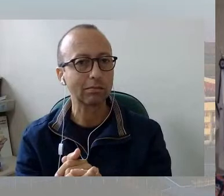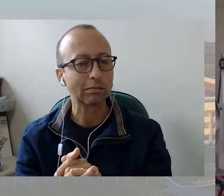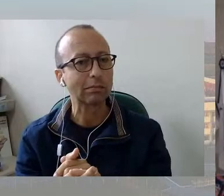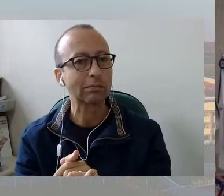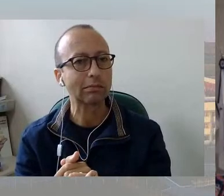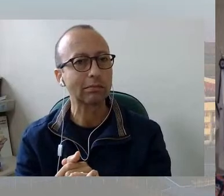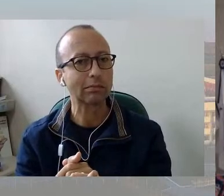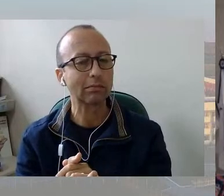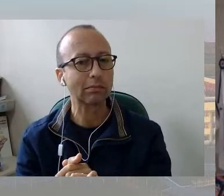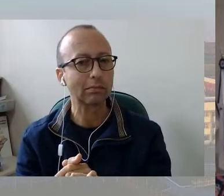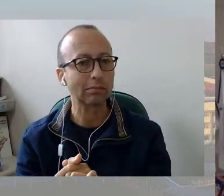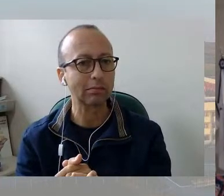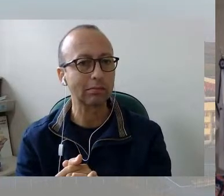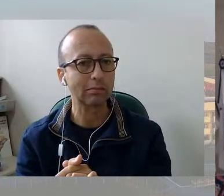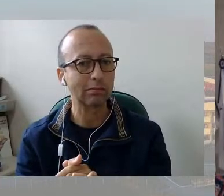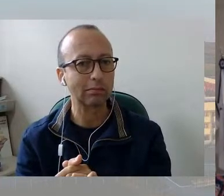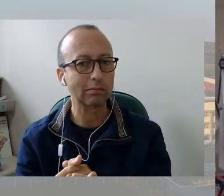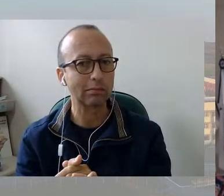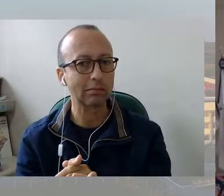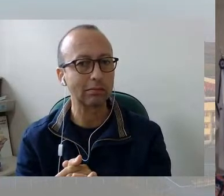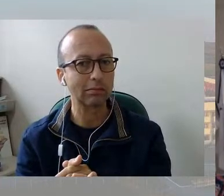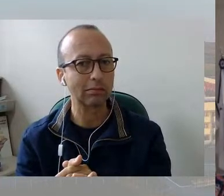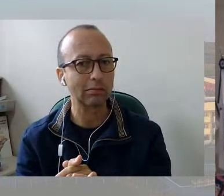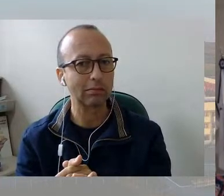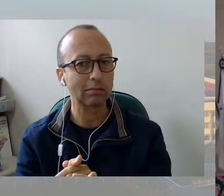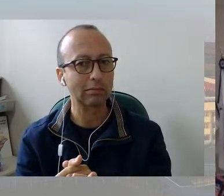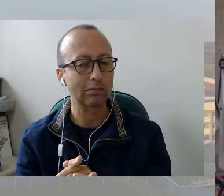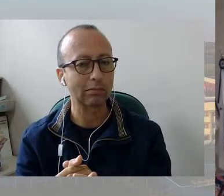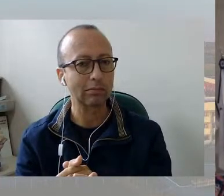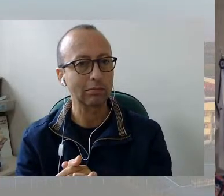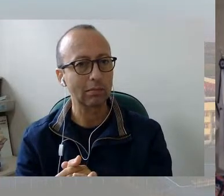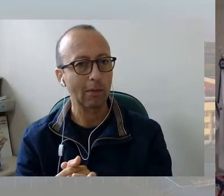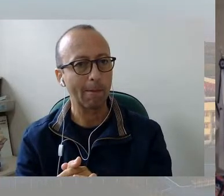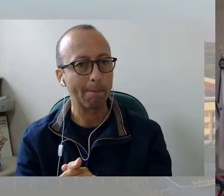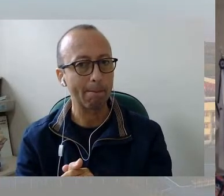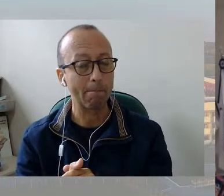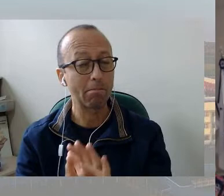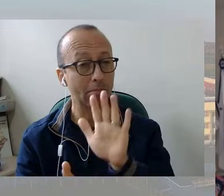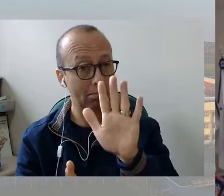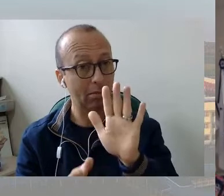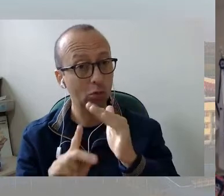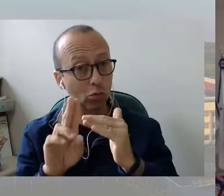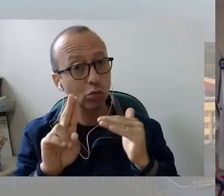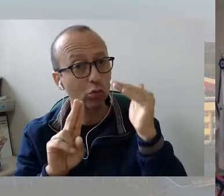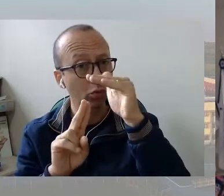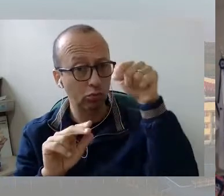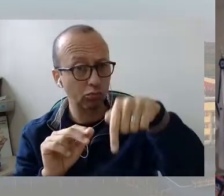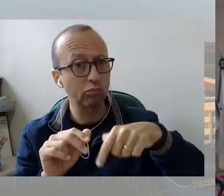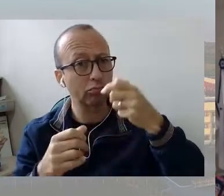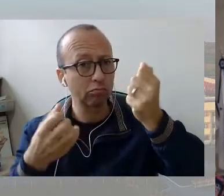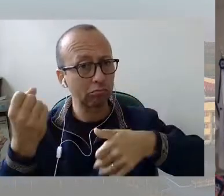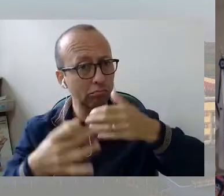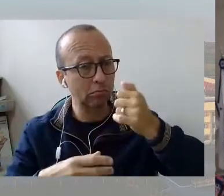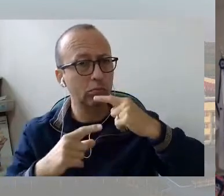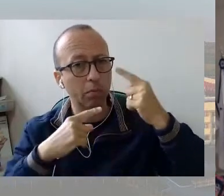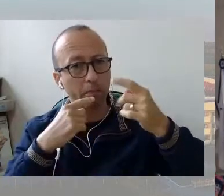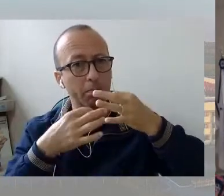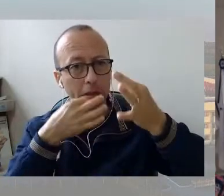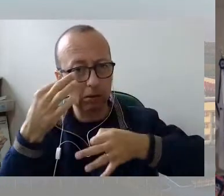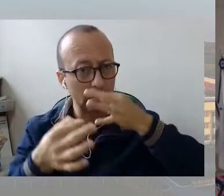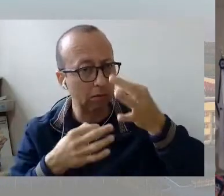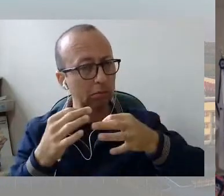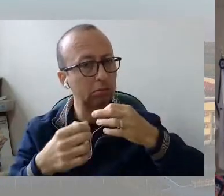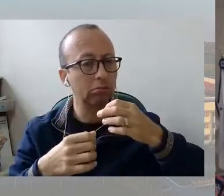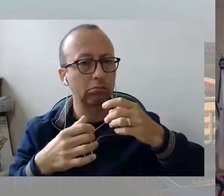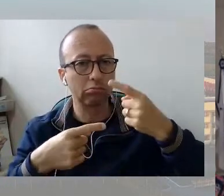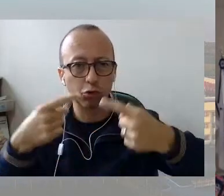foi devida à oportunidade de manifestações, considerando que Consune é o lugar onde se deva respeitar a democracia e o diálogo,